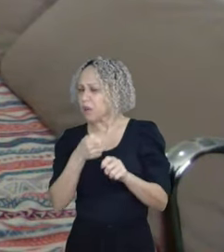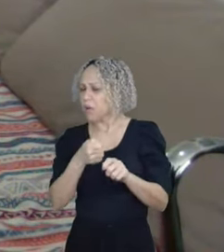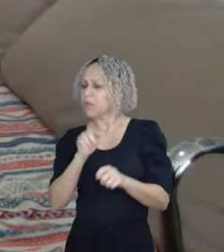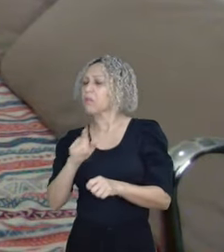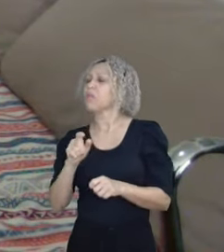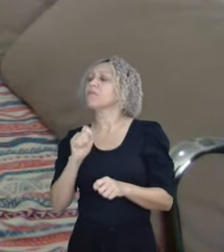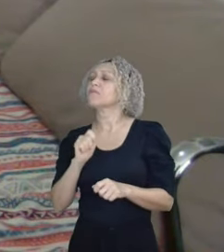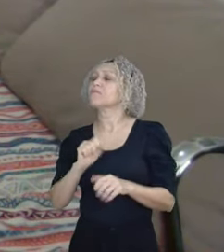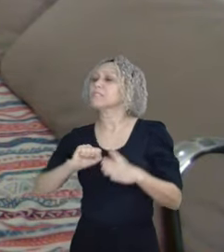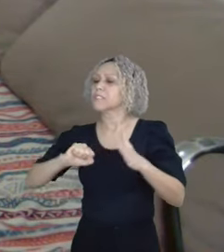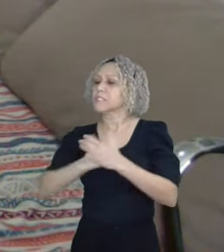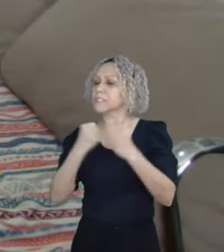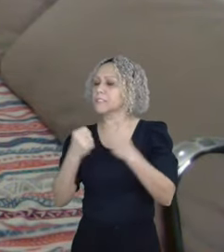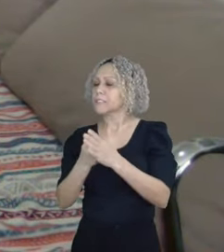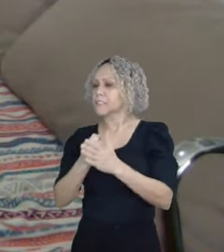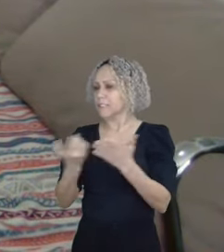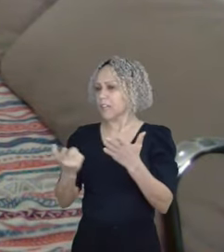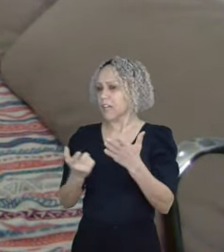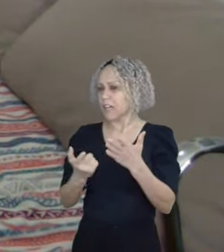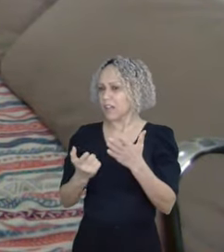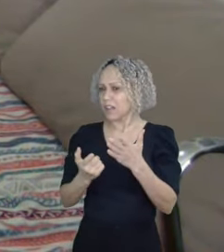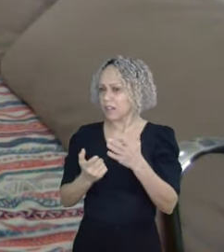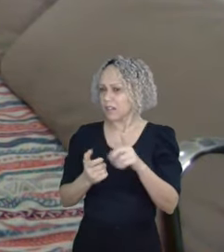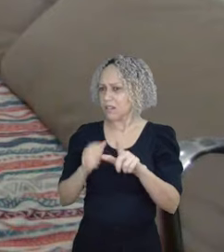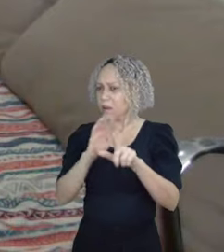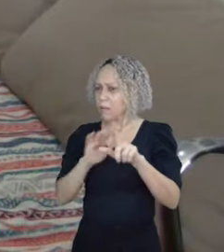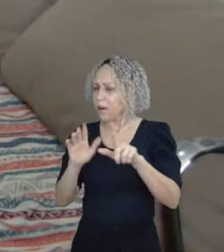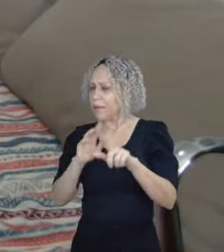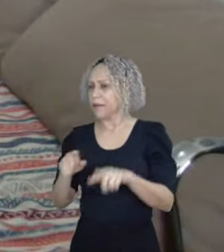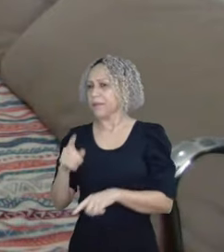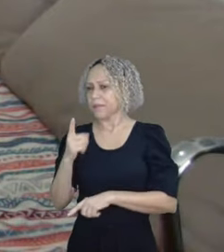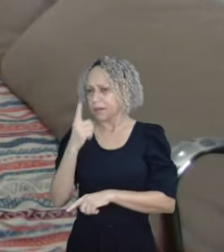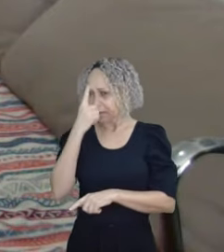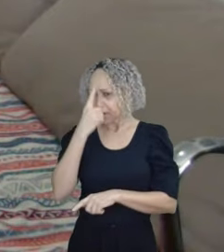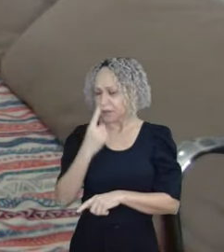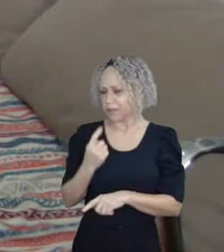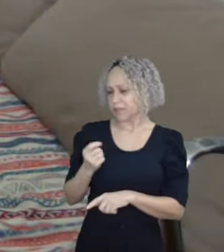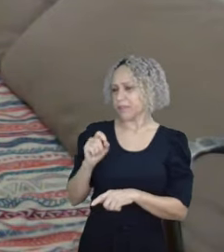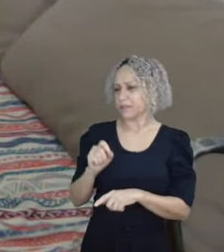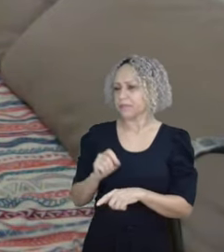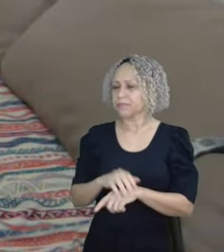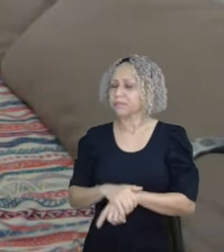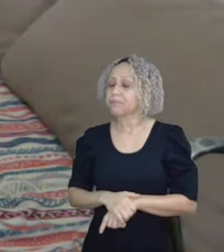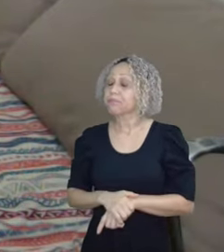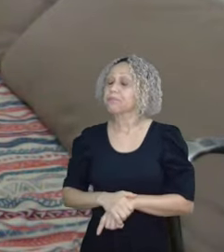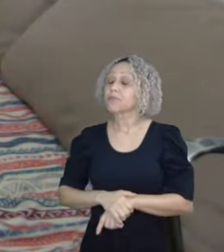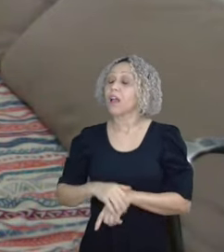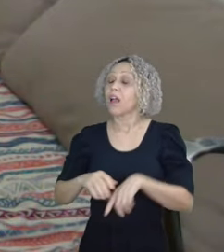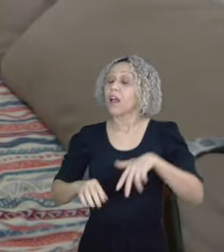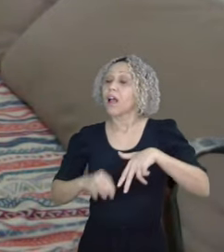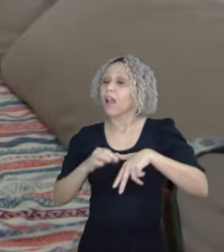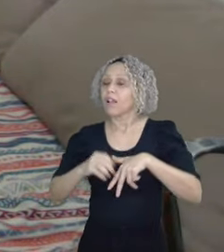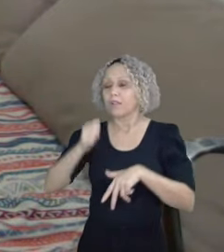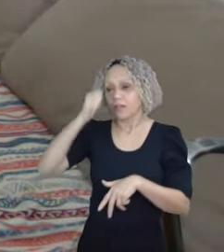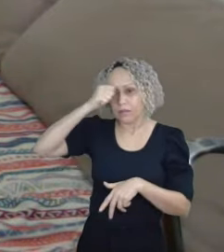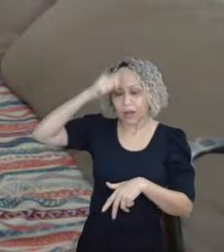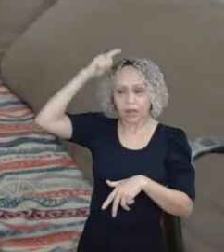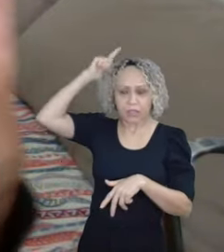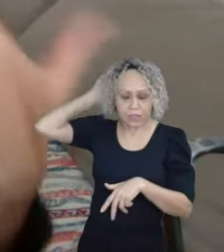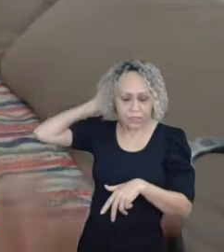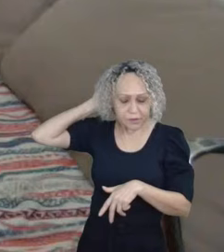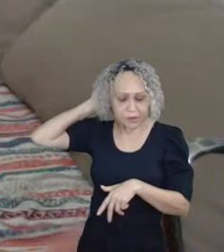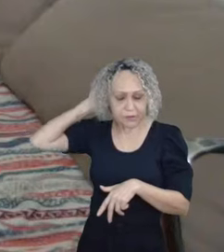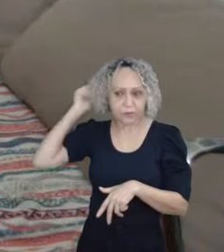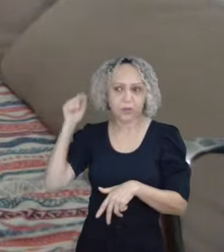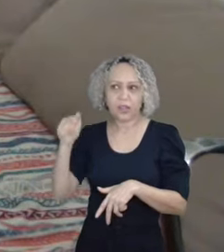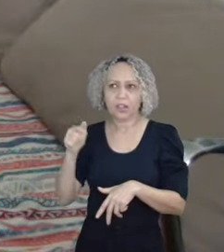determinado pelo ministro, e ainda pediu o impeachment de Moraes. Aí, com a decisão de Moraes de incluir, isso foi